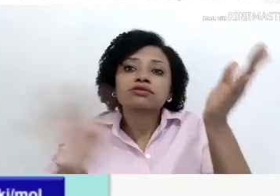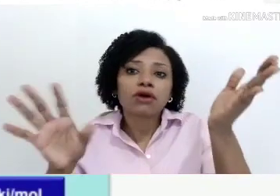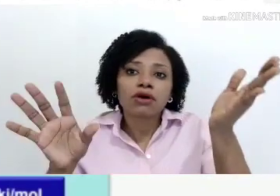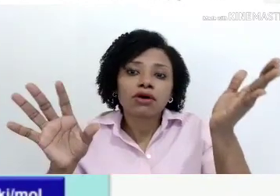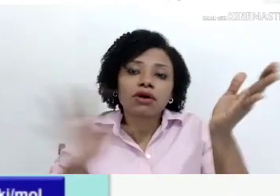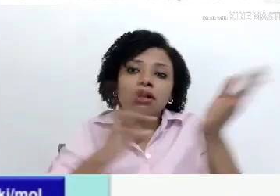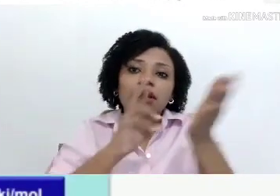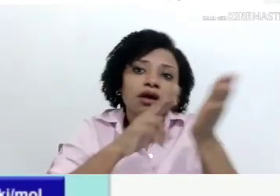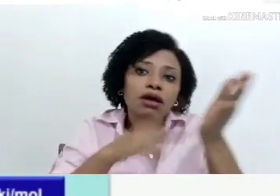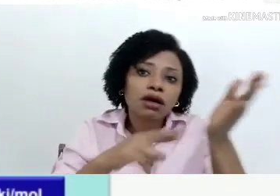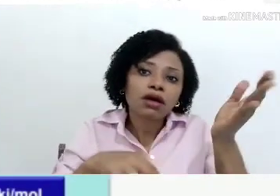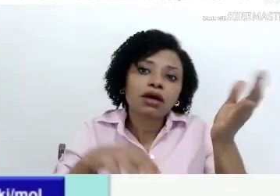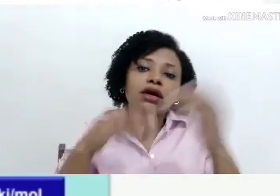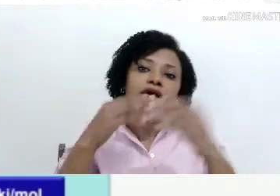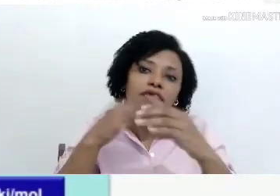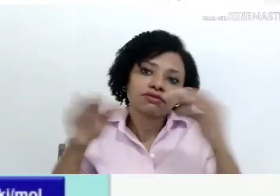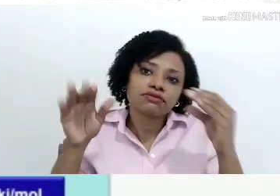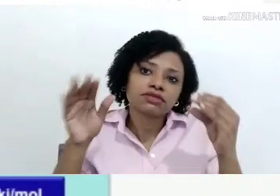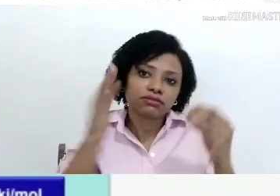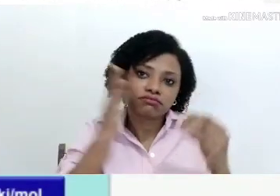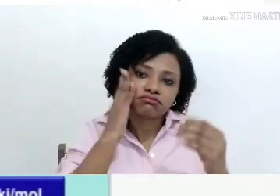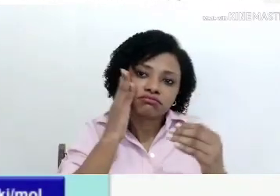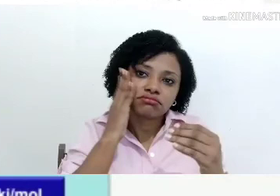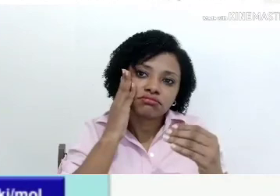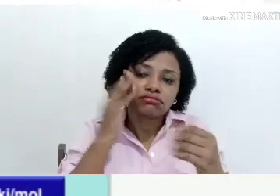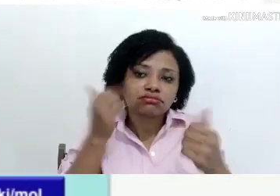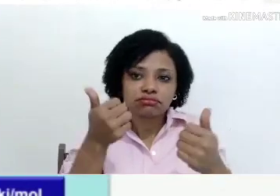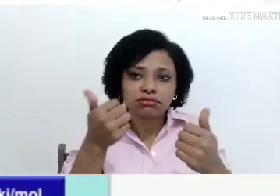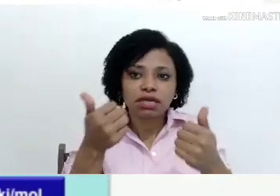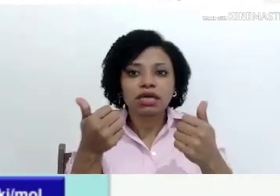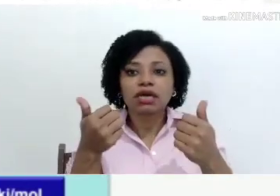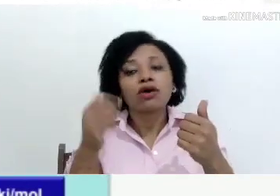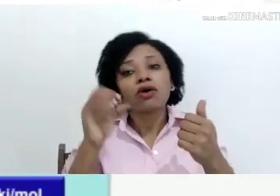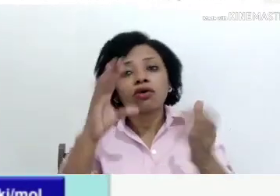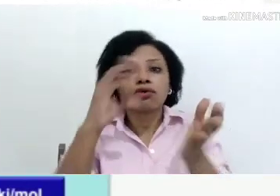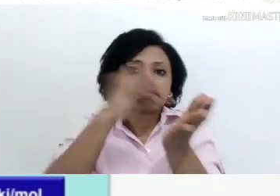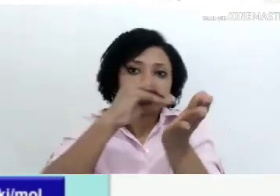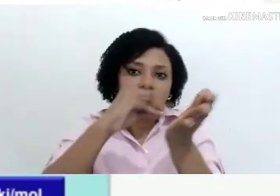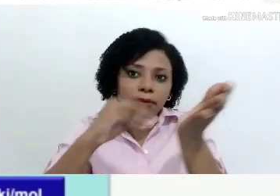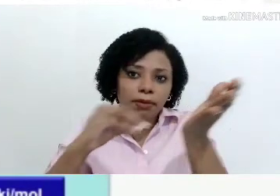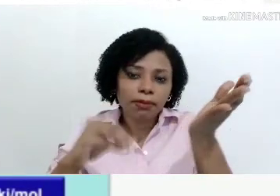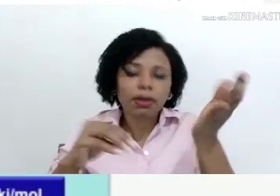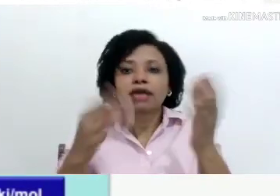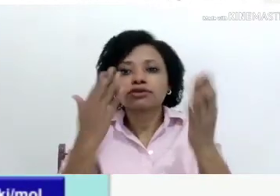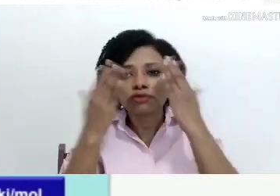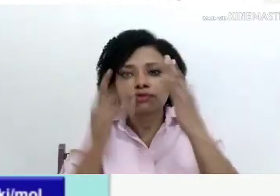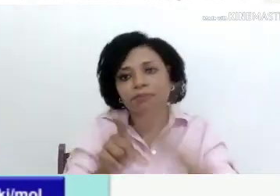vai discutir, tá bom? Na próxima aula a gente tira dúvidas.